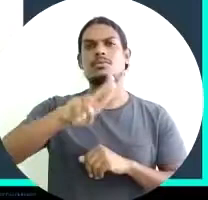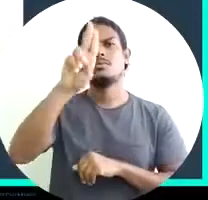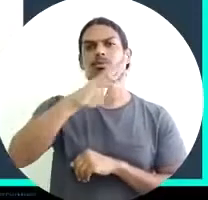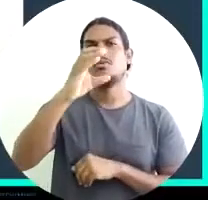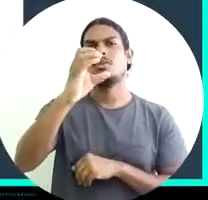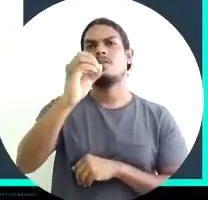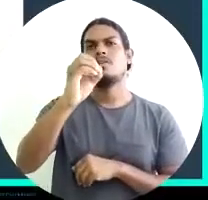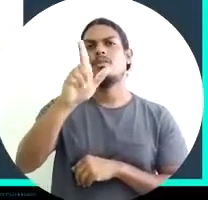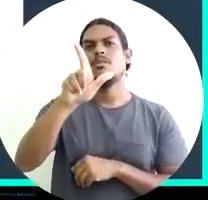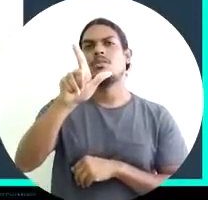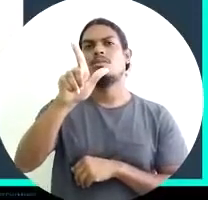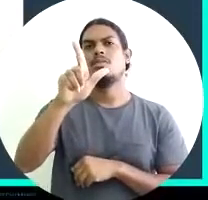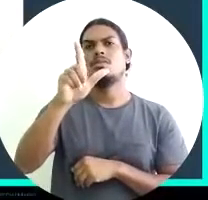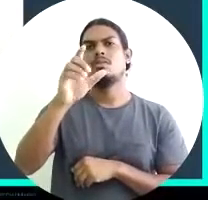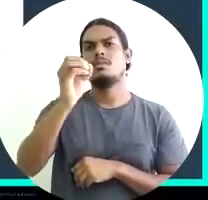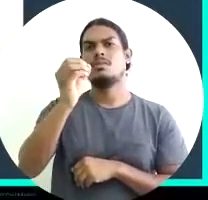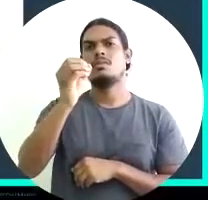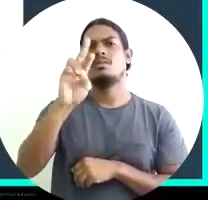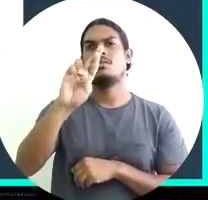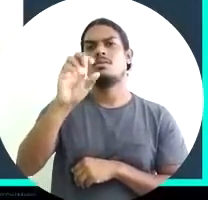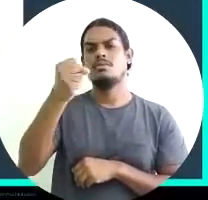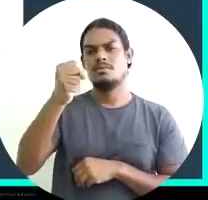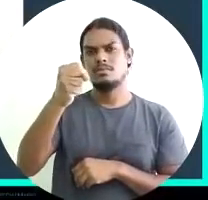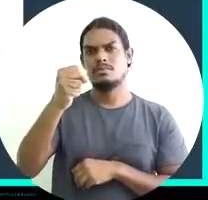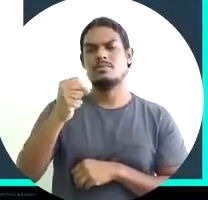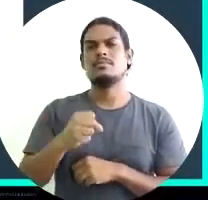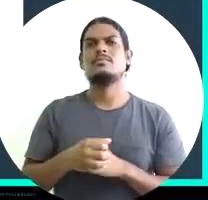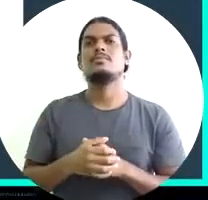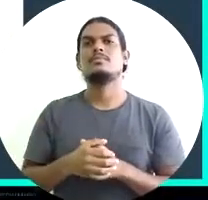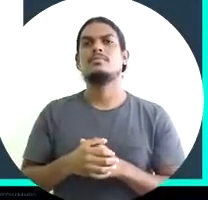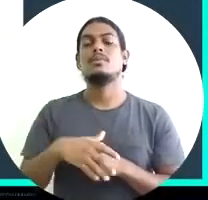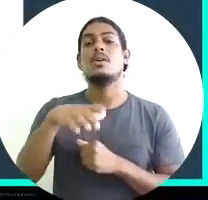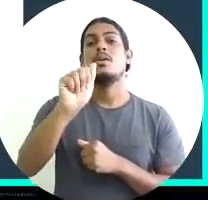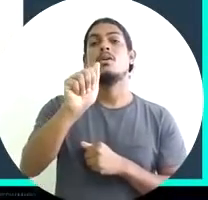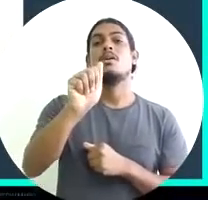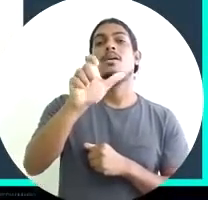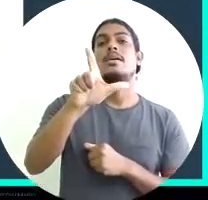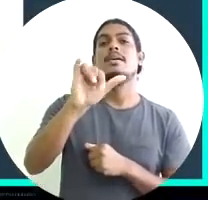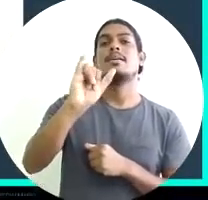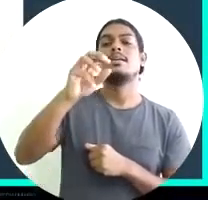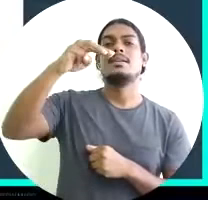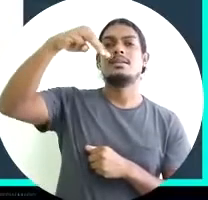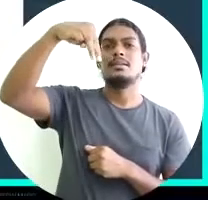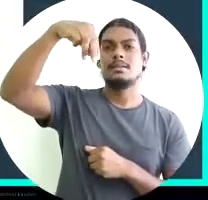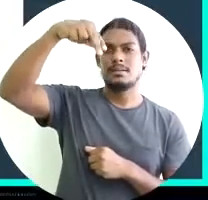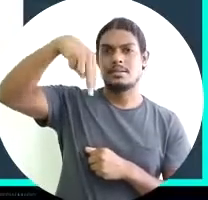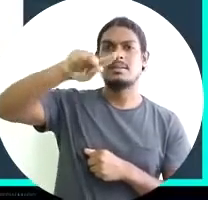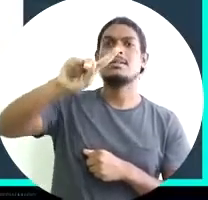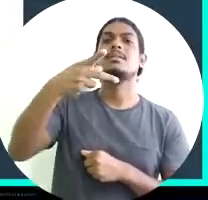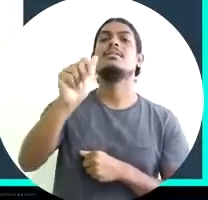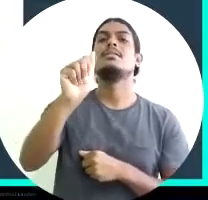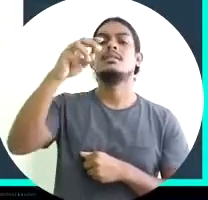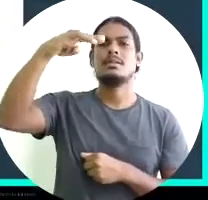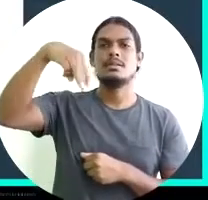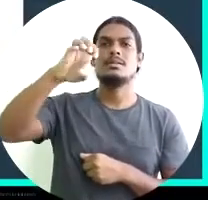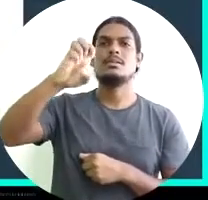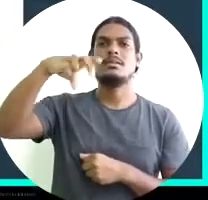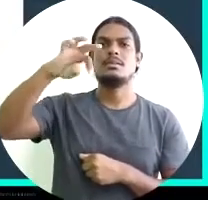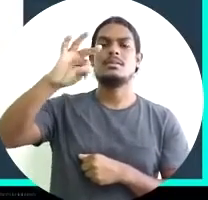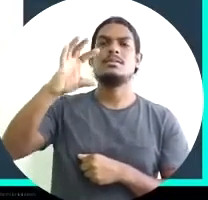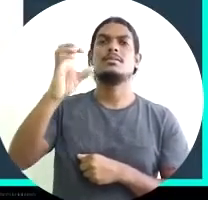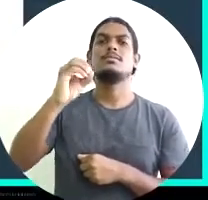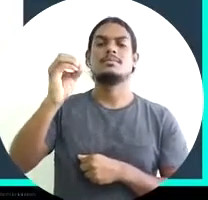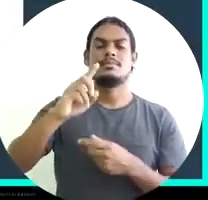ela altera a cor do texto. O alinhamento é text align. Então, ele vai ter a forma